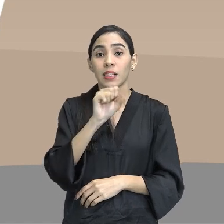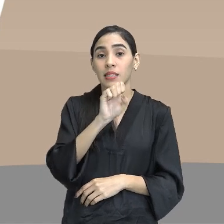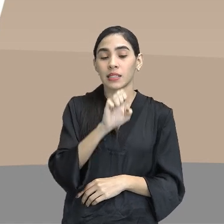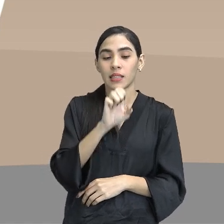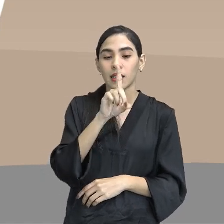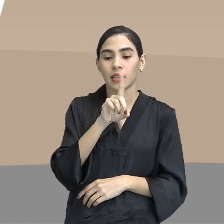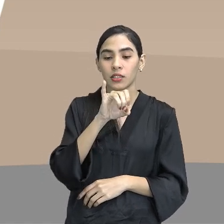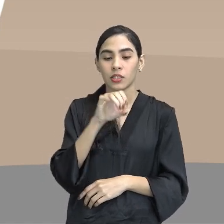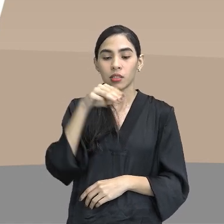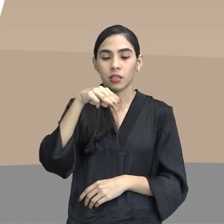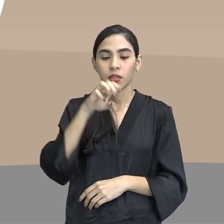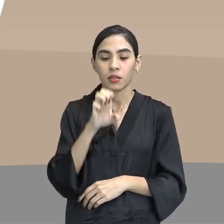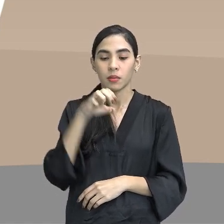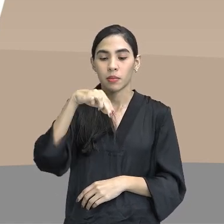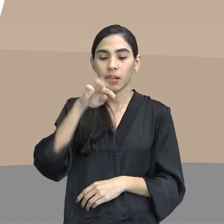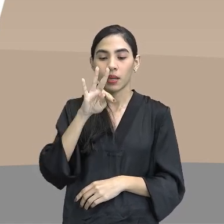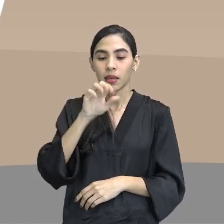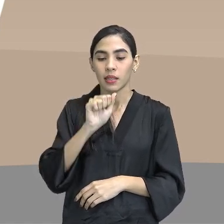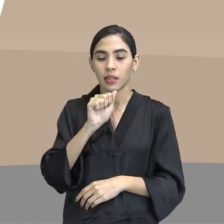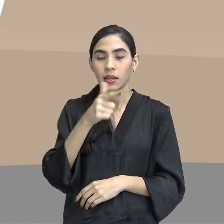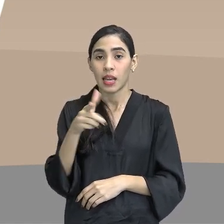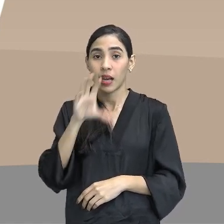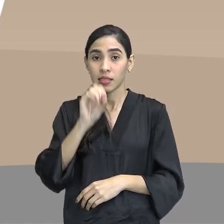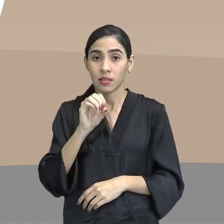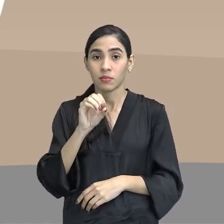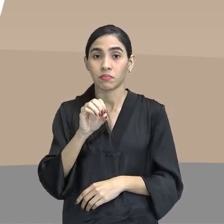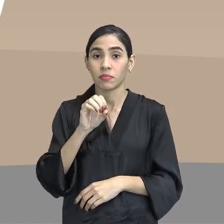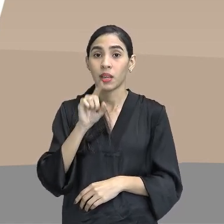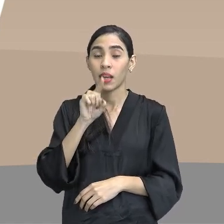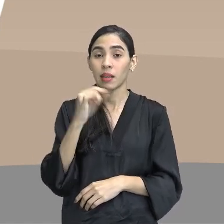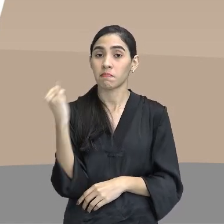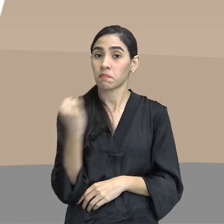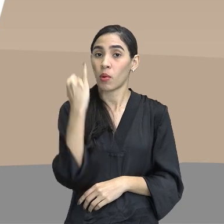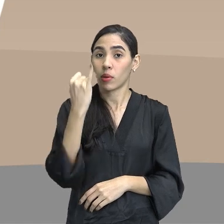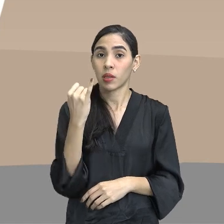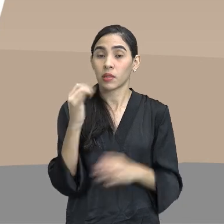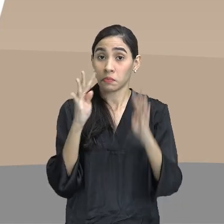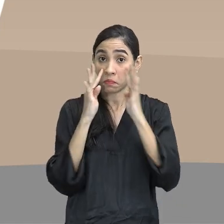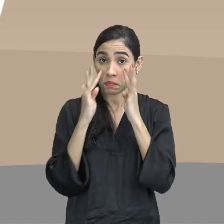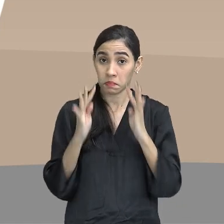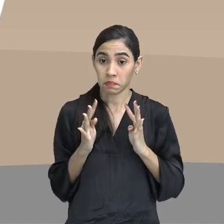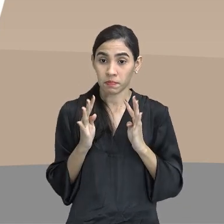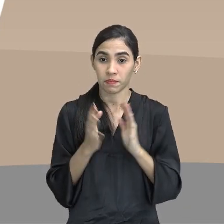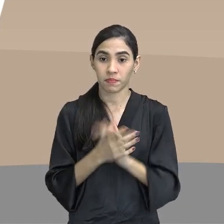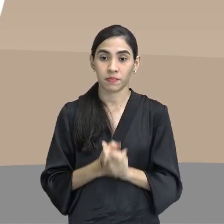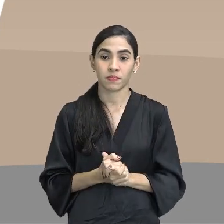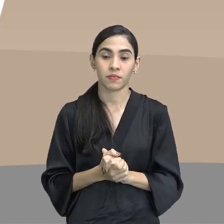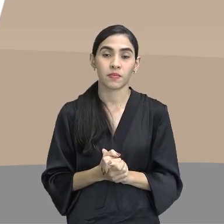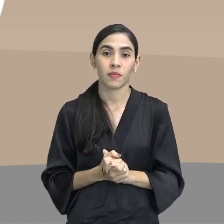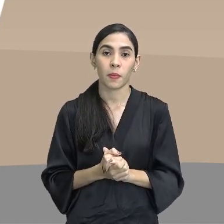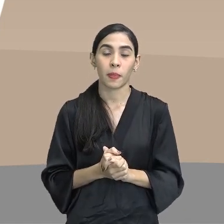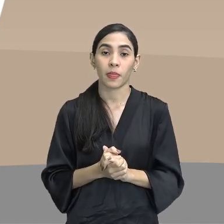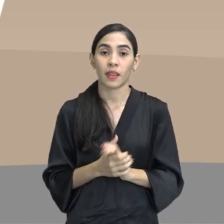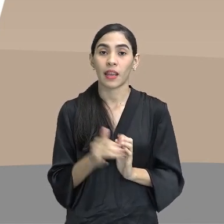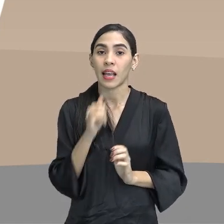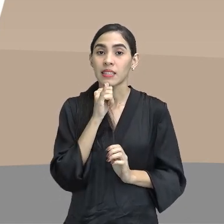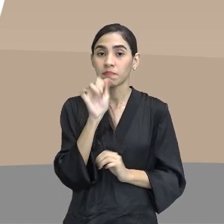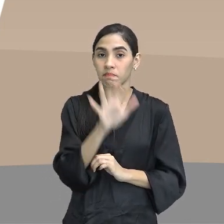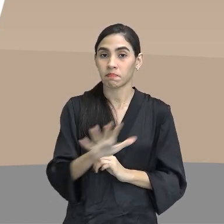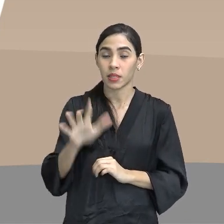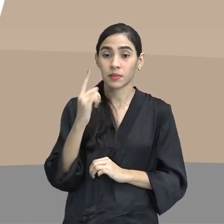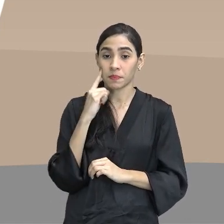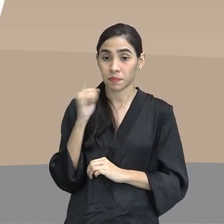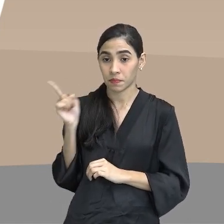de sedimentação. Então, é importante vocês olharem aqui em uma parte inferior dessa imagem,